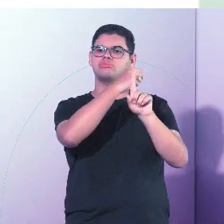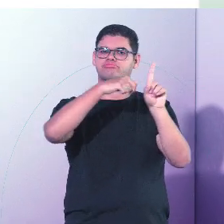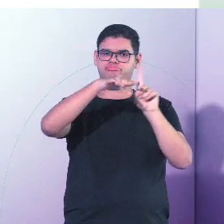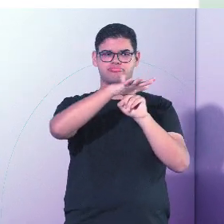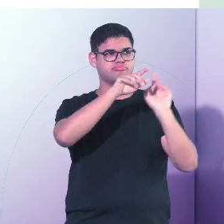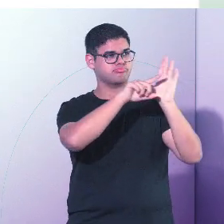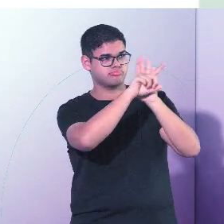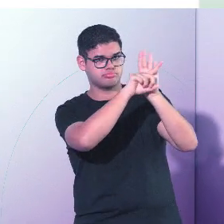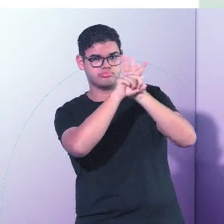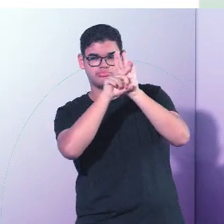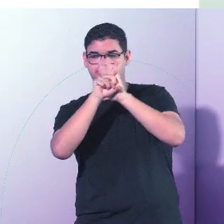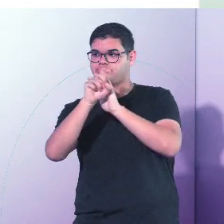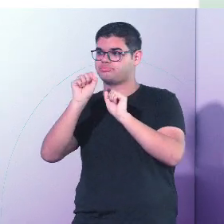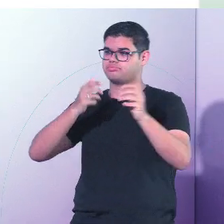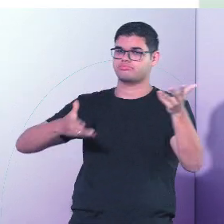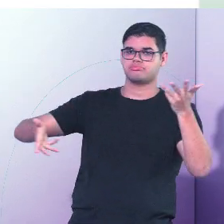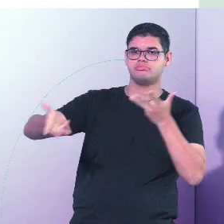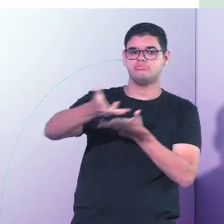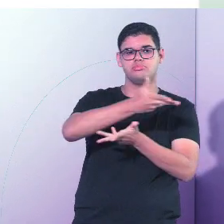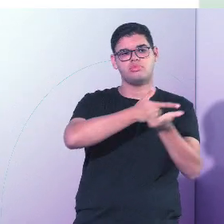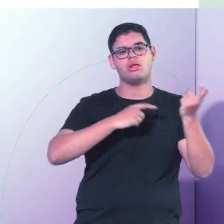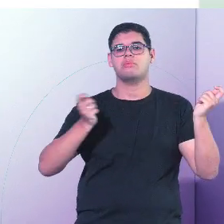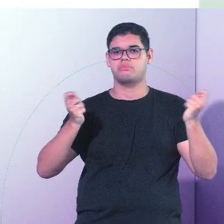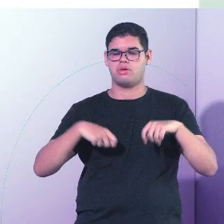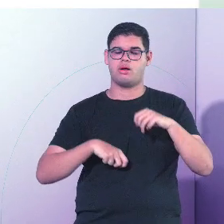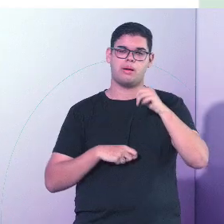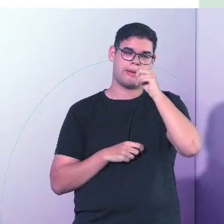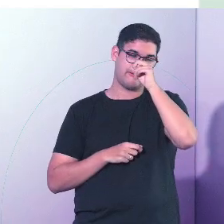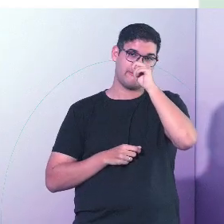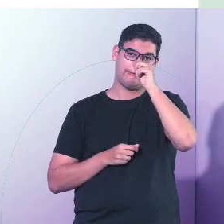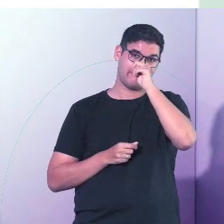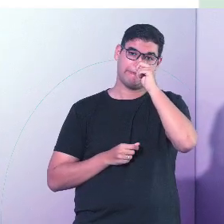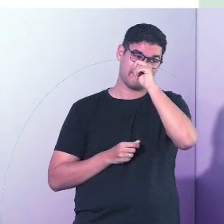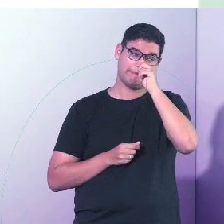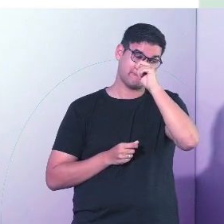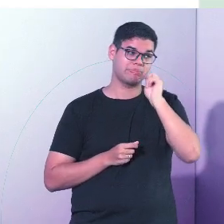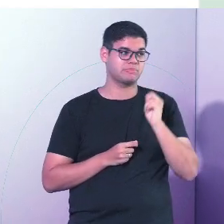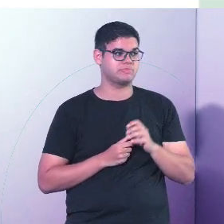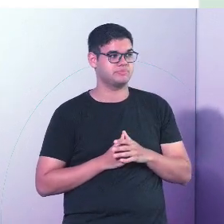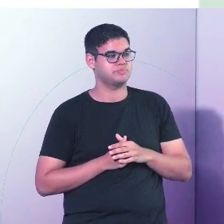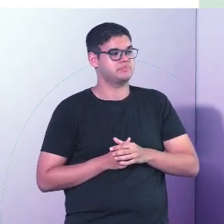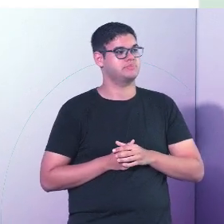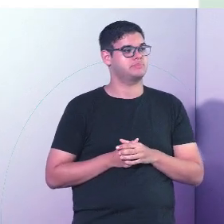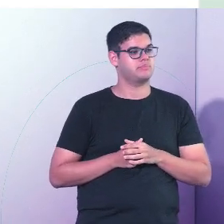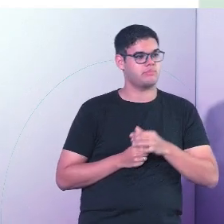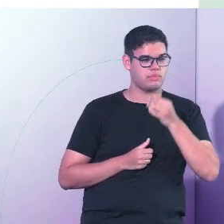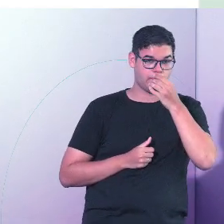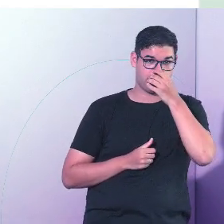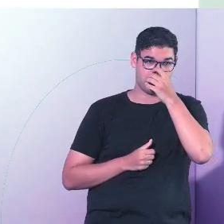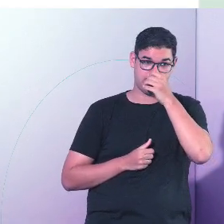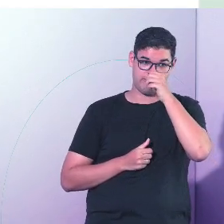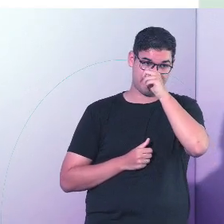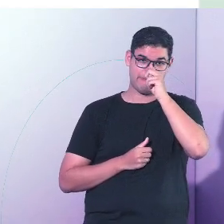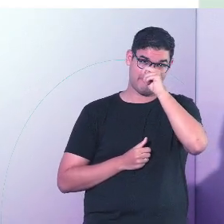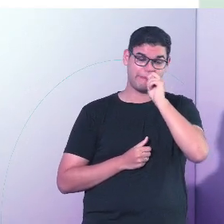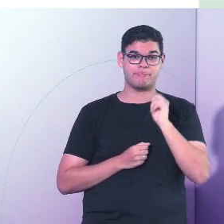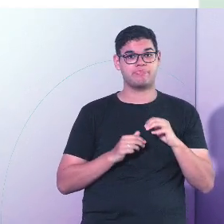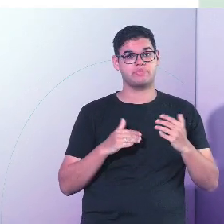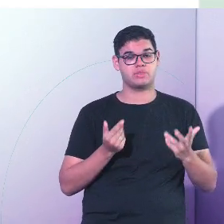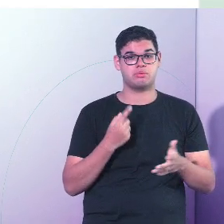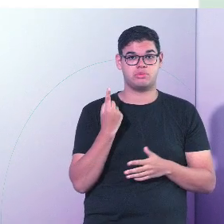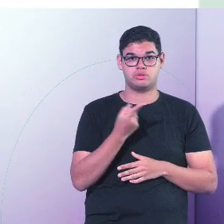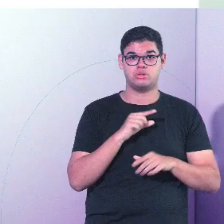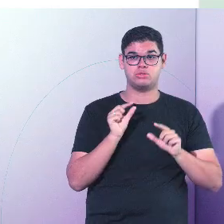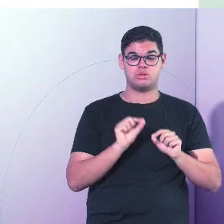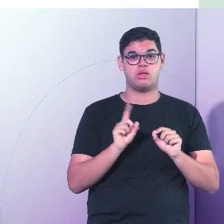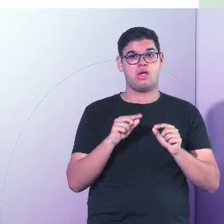uma miríade de pacientes com todas as doenças e um orçamento que eternamente vai ser curto. No nosso caso aqui, o orçamento é mais